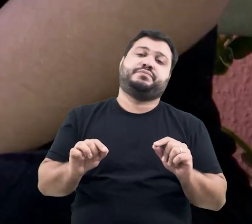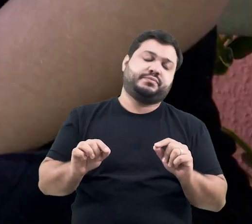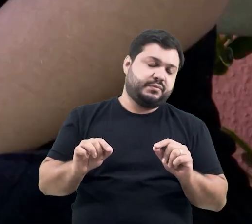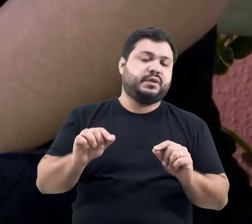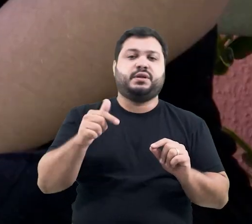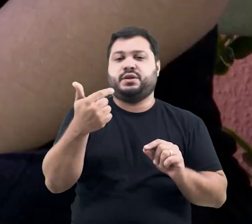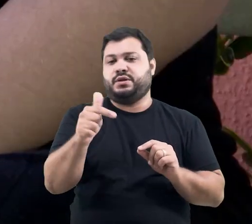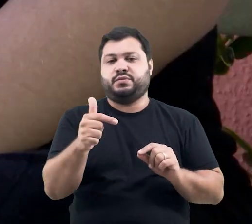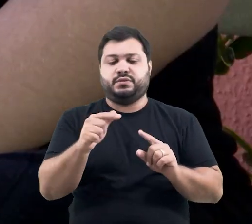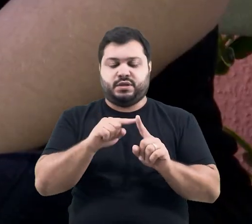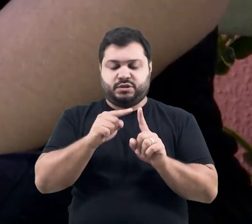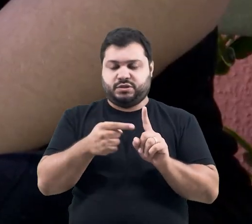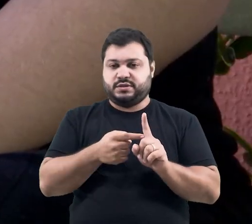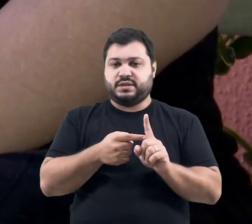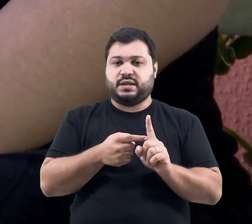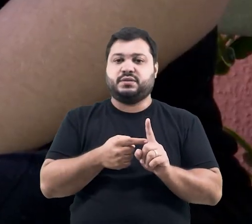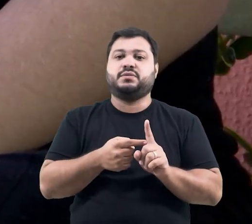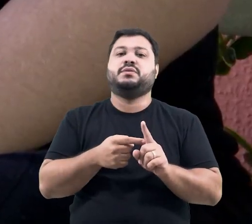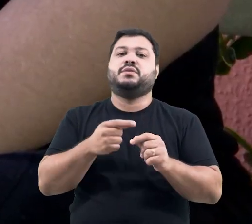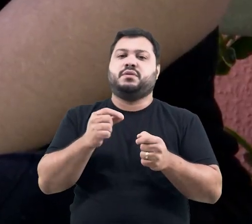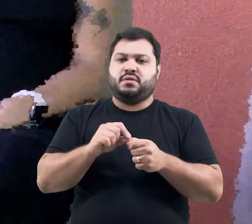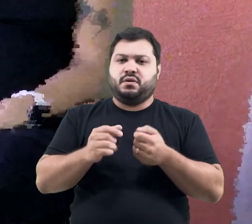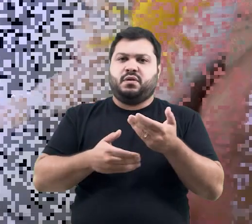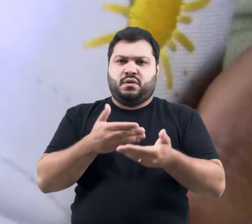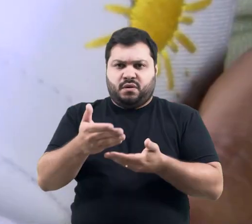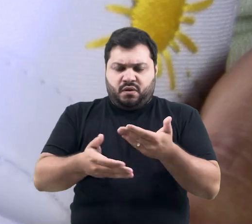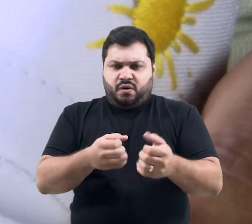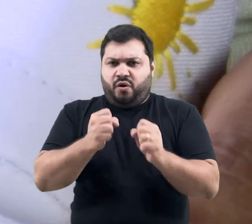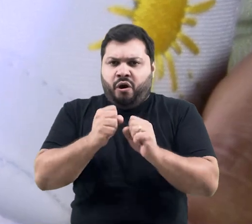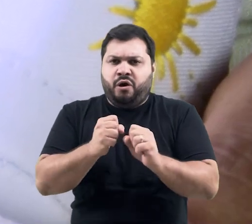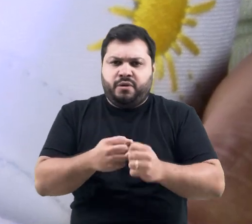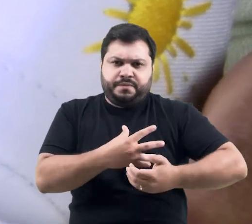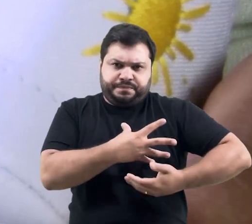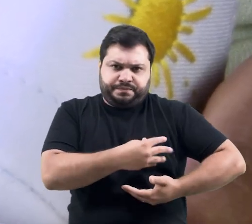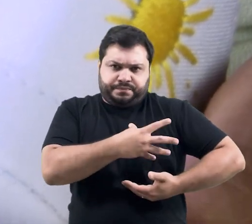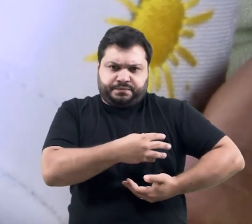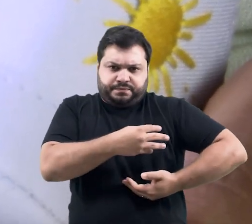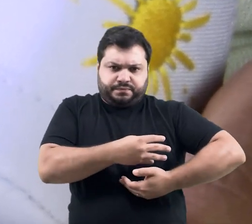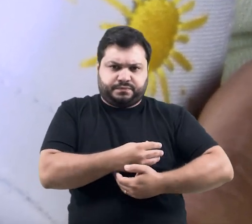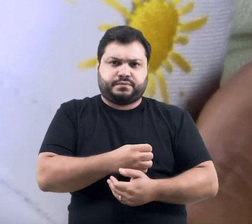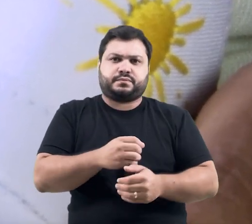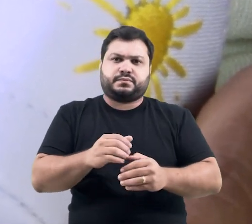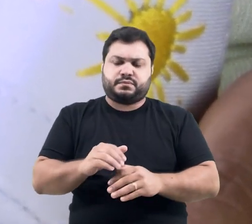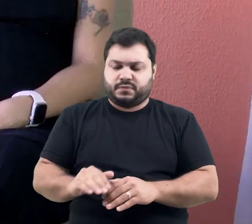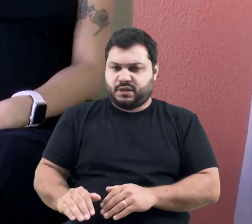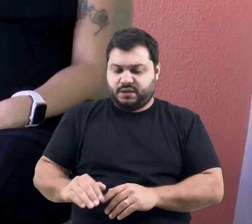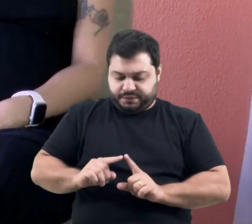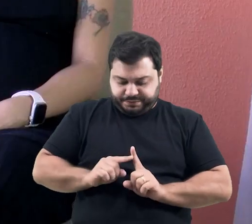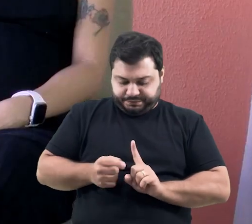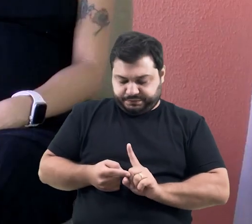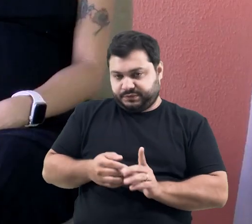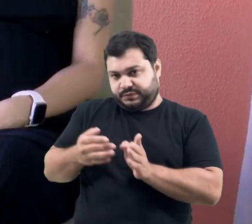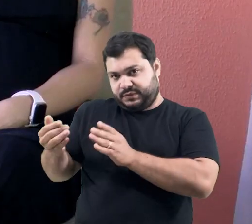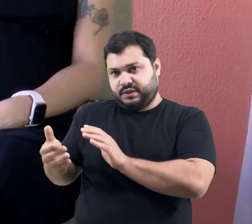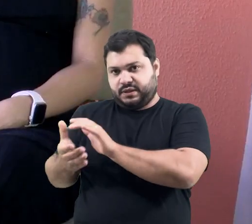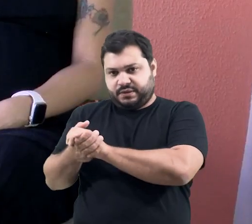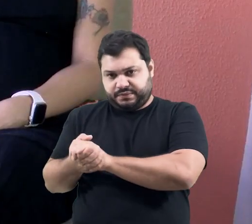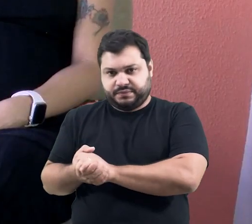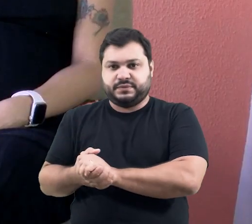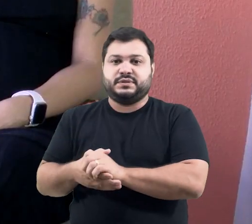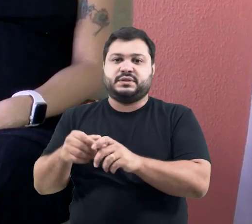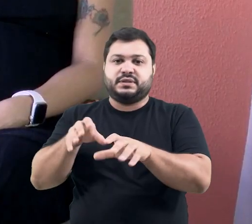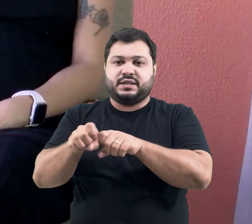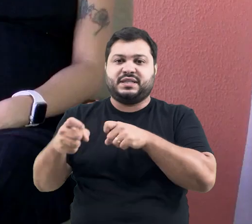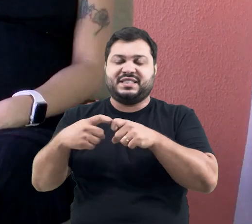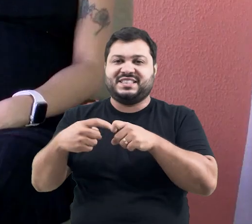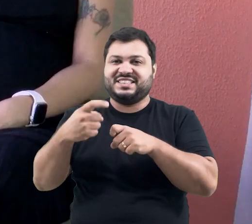e, apesar de não ter gestado o filho, fez tratamento para poder amamentar o bebê, que cresce no ventre da